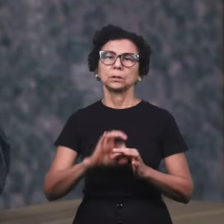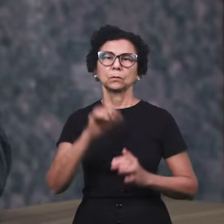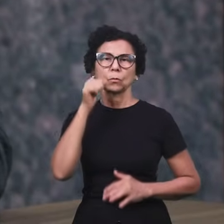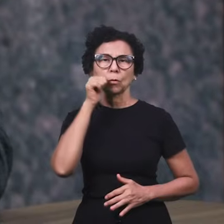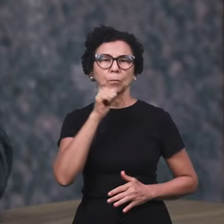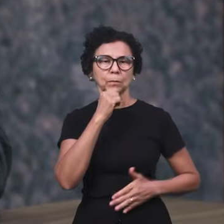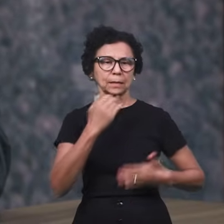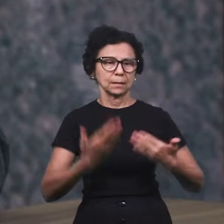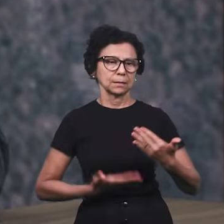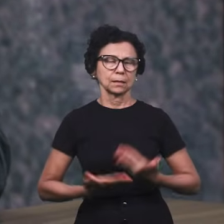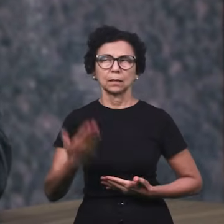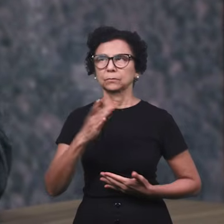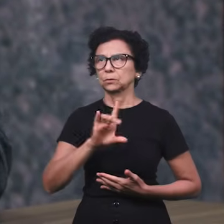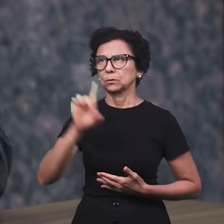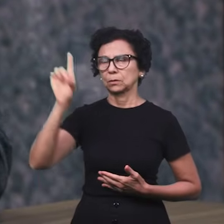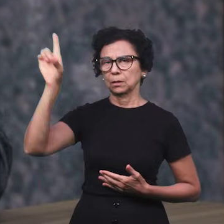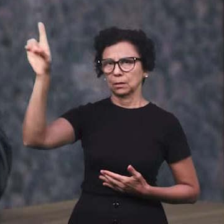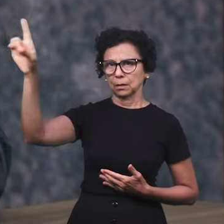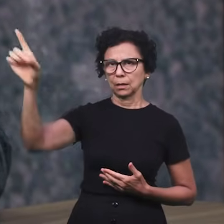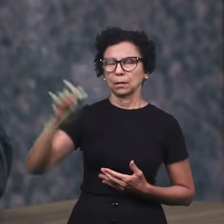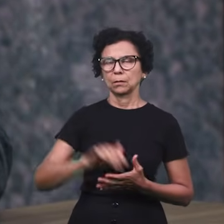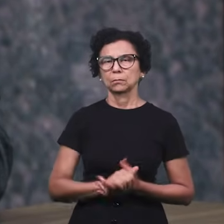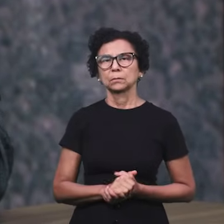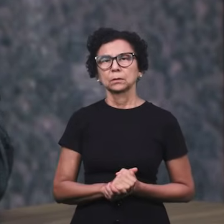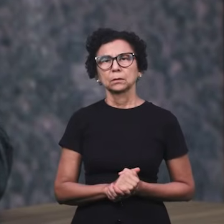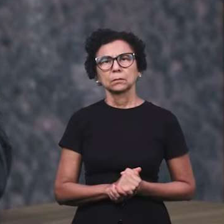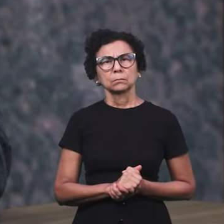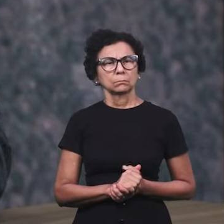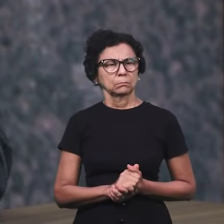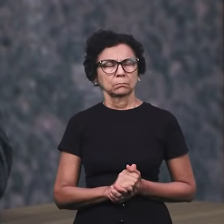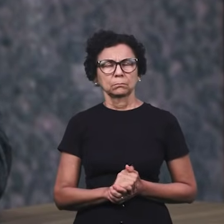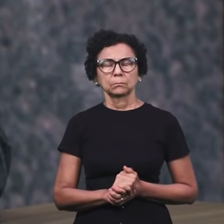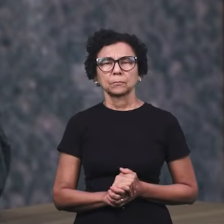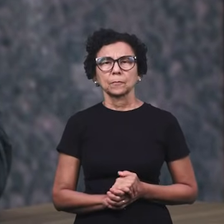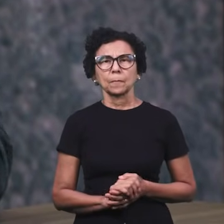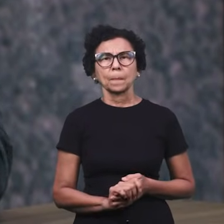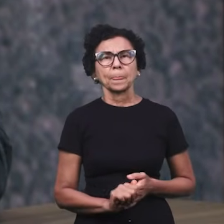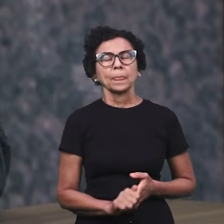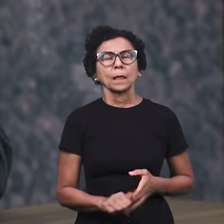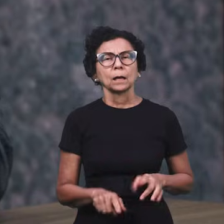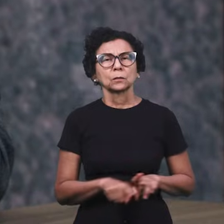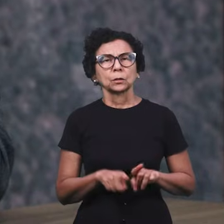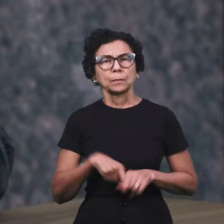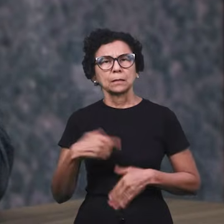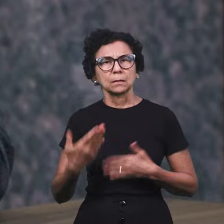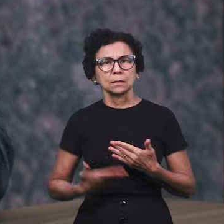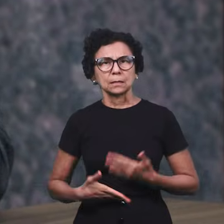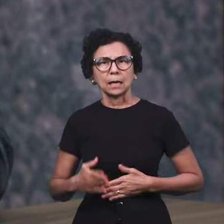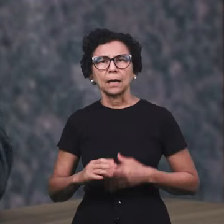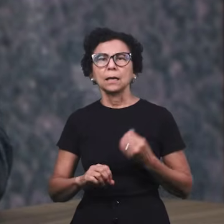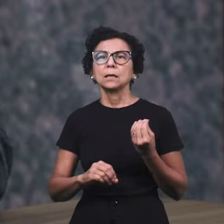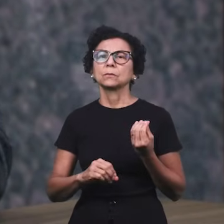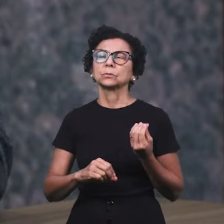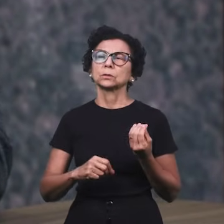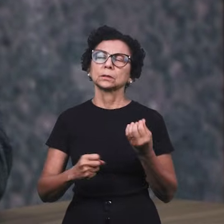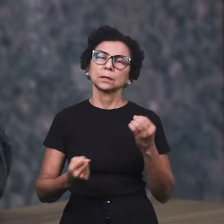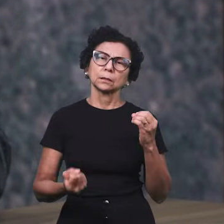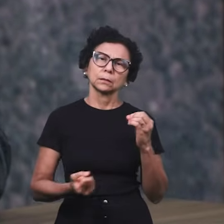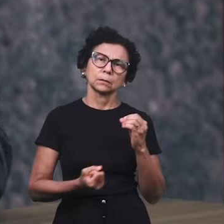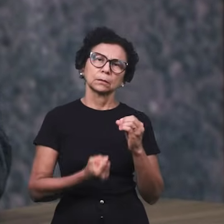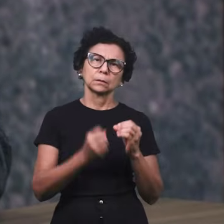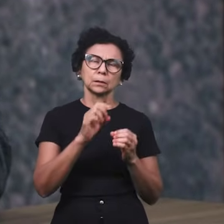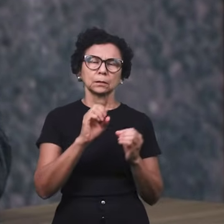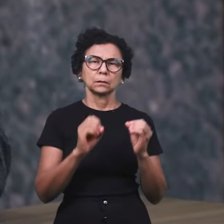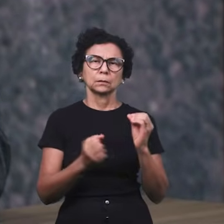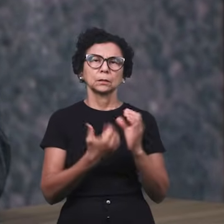Deus, com servas de Deus. Fanny Crosby, que foi autora de vários hinos que nós cantamos hoje, como A Deus Demos Glória,